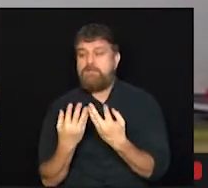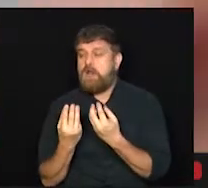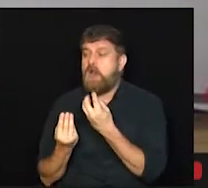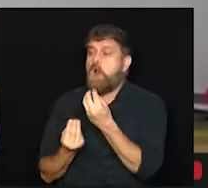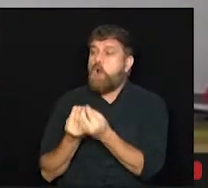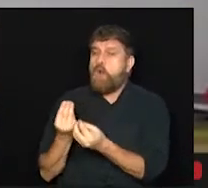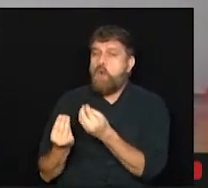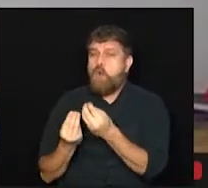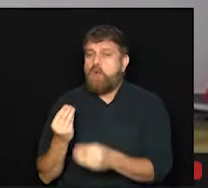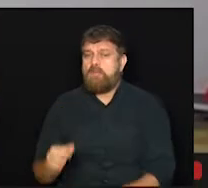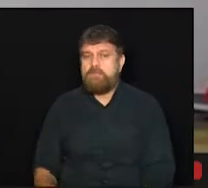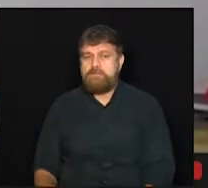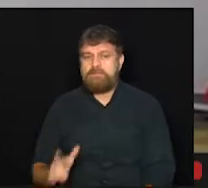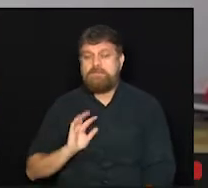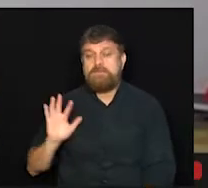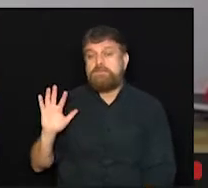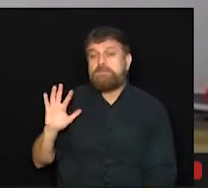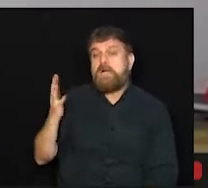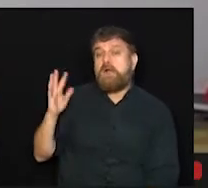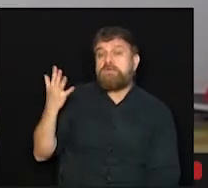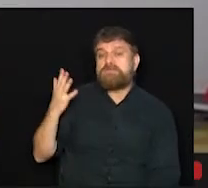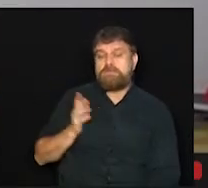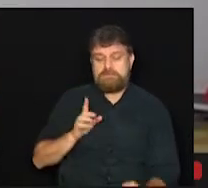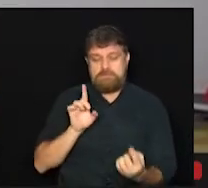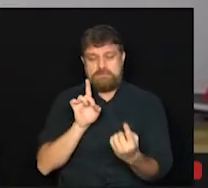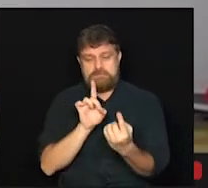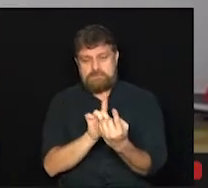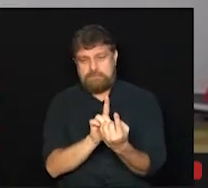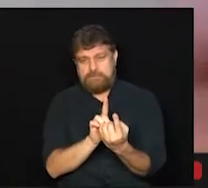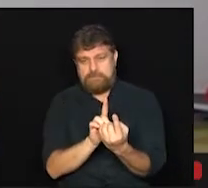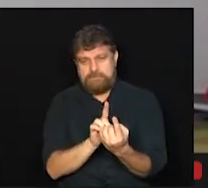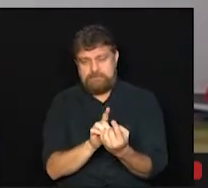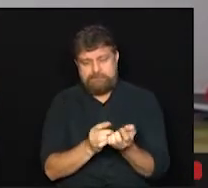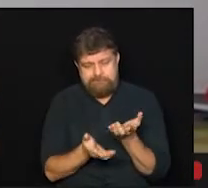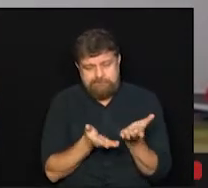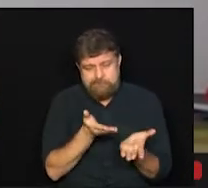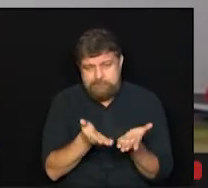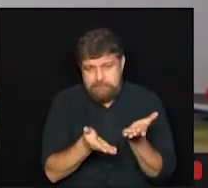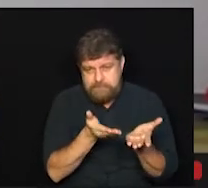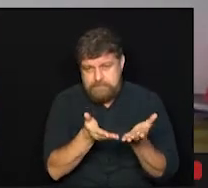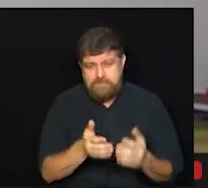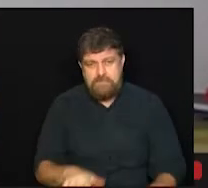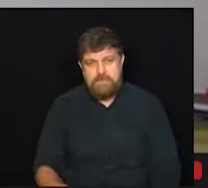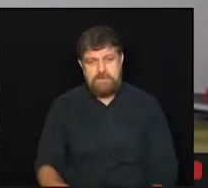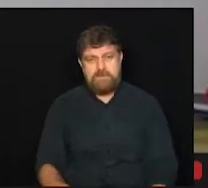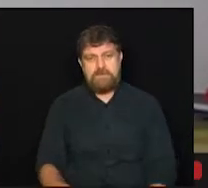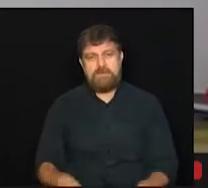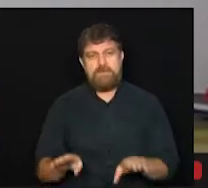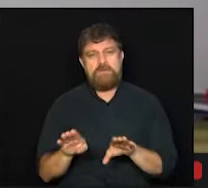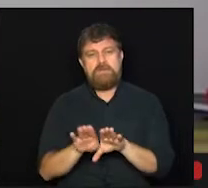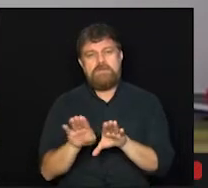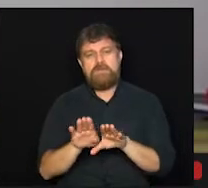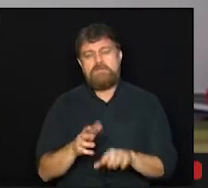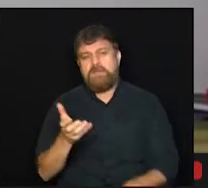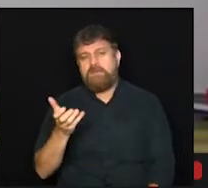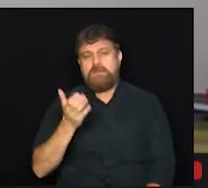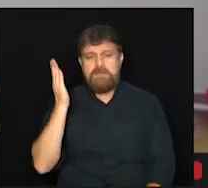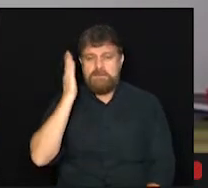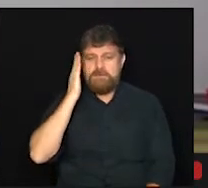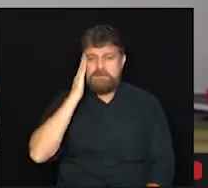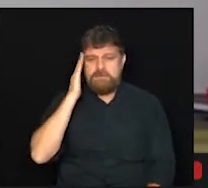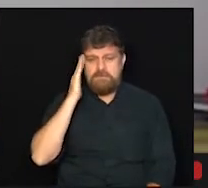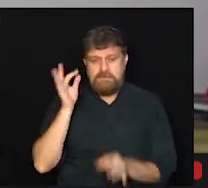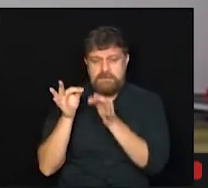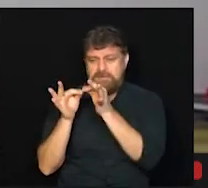que o tratamento dado, não é, em relação aos contactantes, e também, sem me alongar